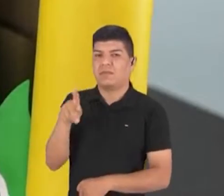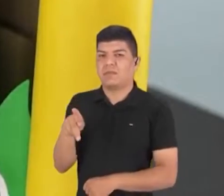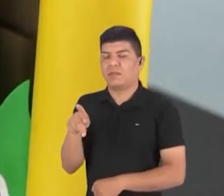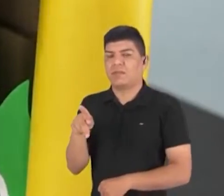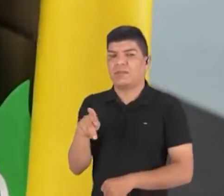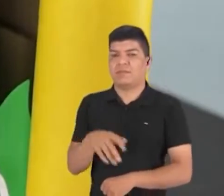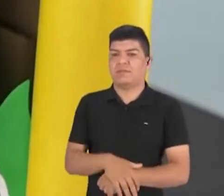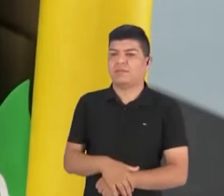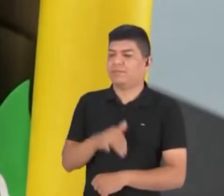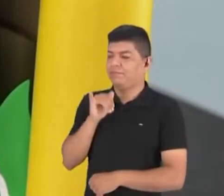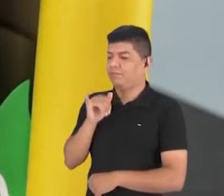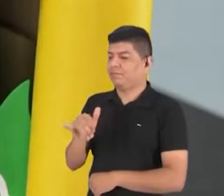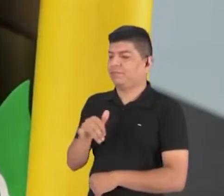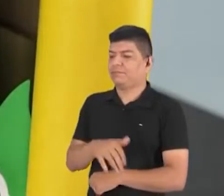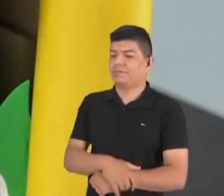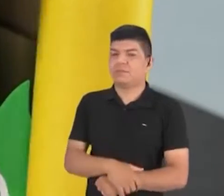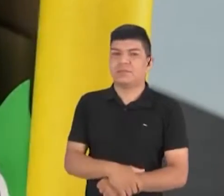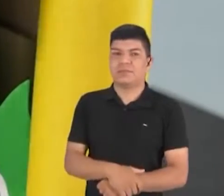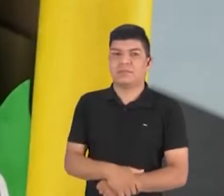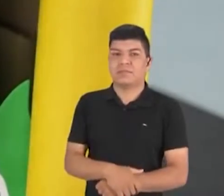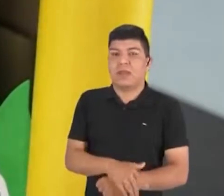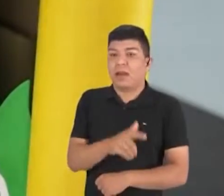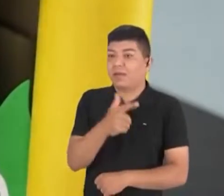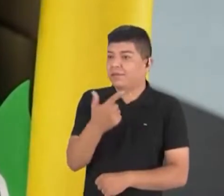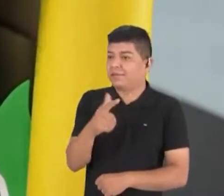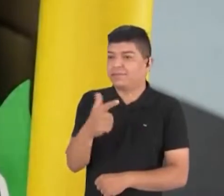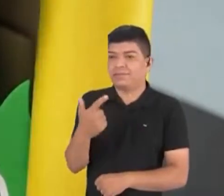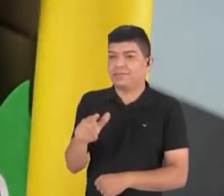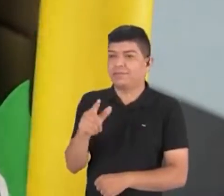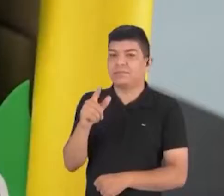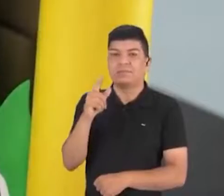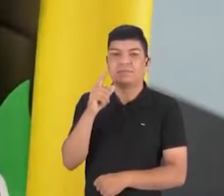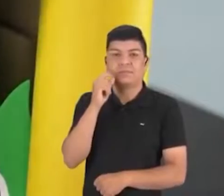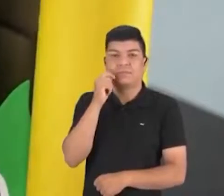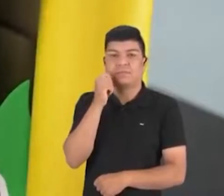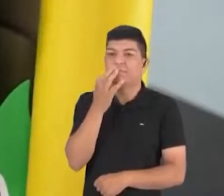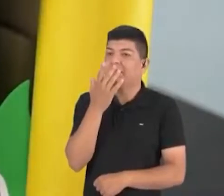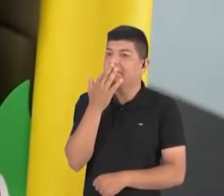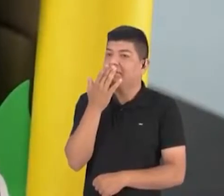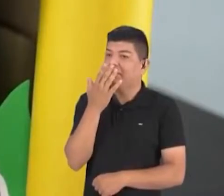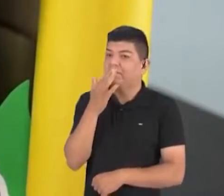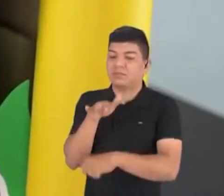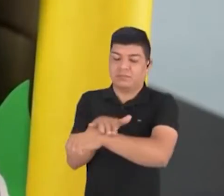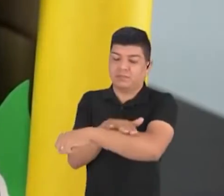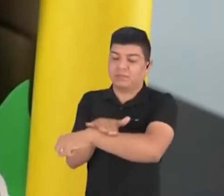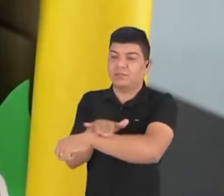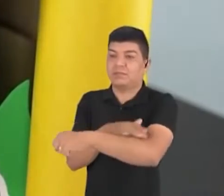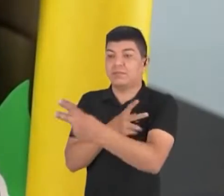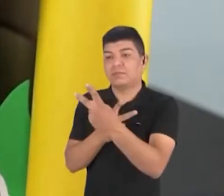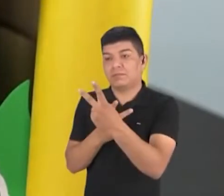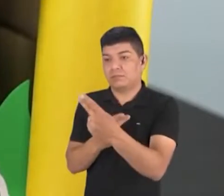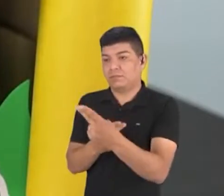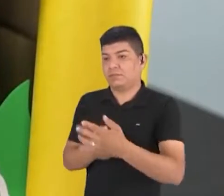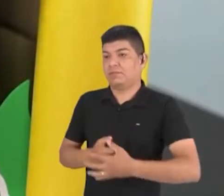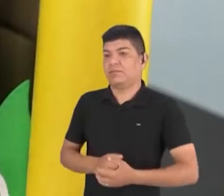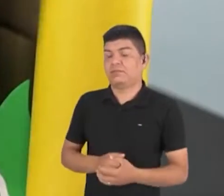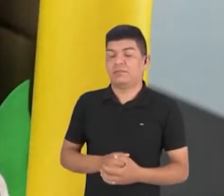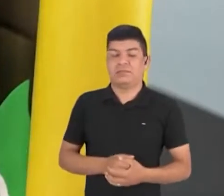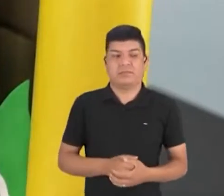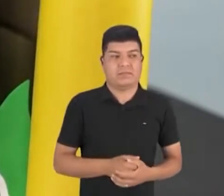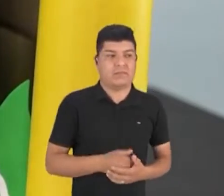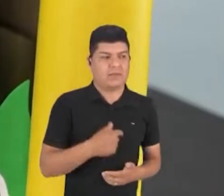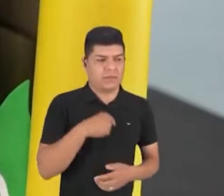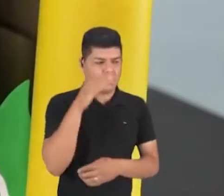professora me falou não existe lápis de cor da cor da pele e eu